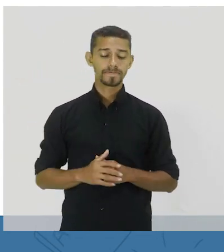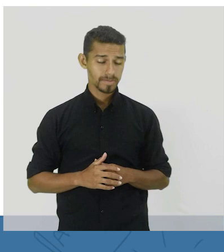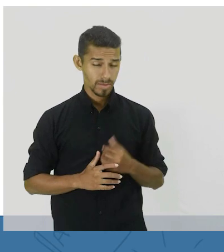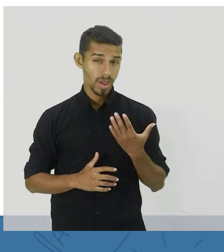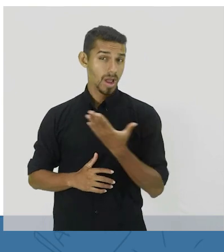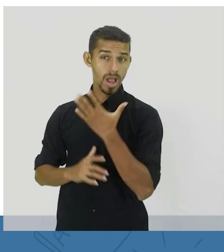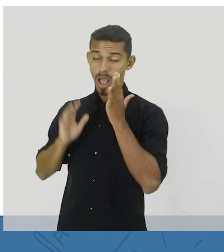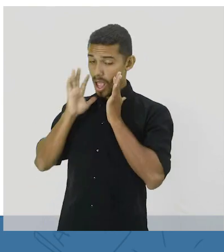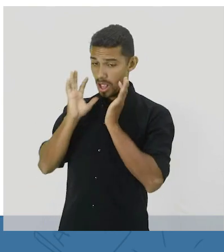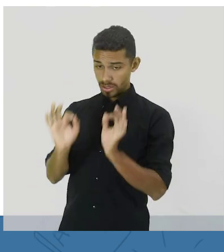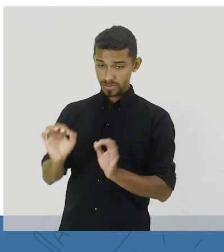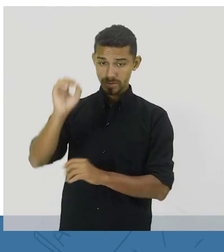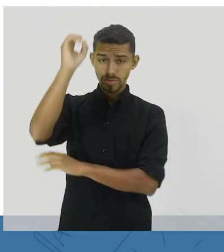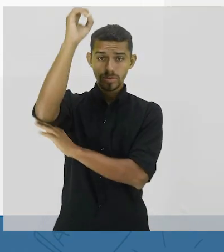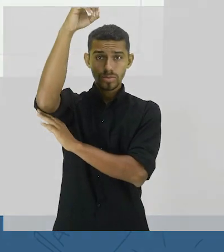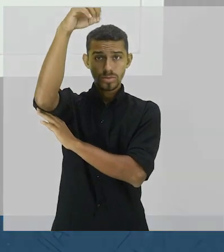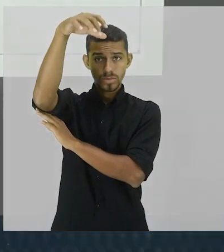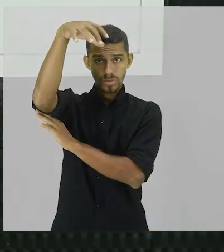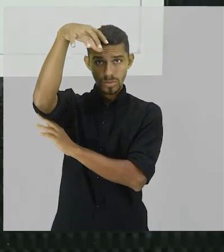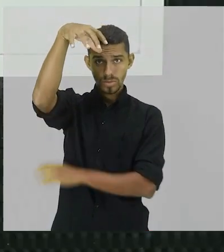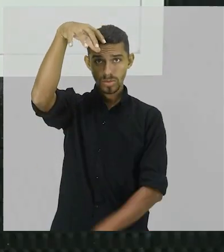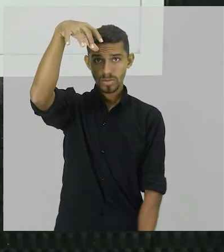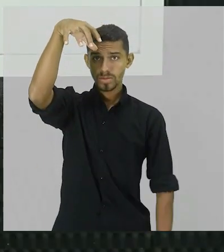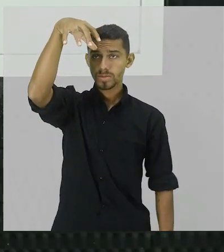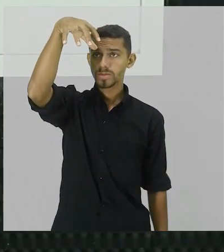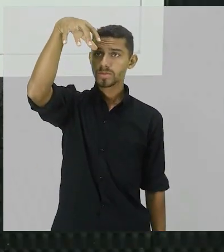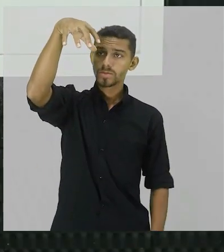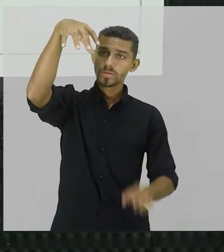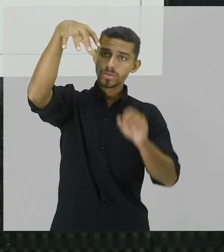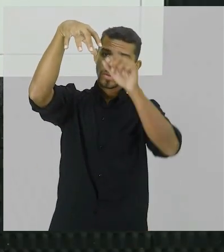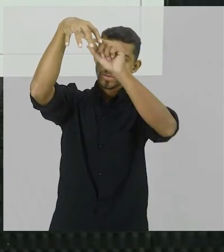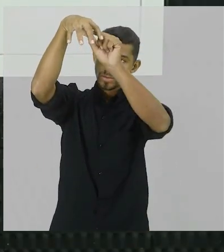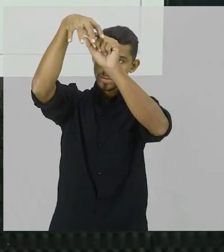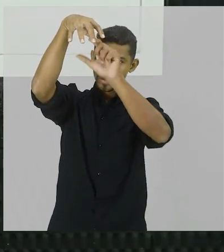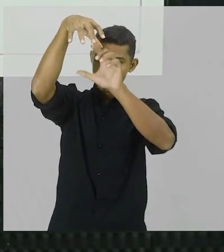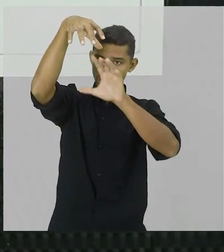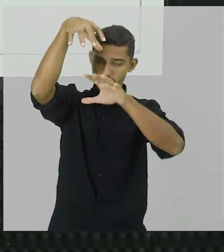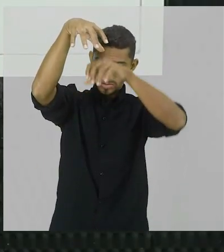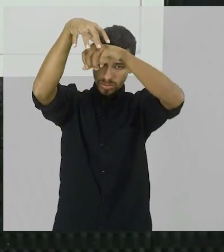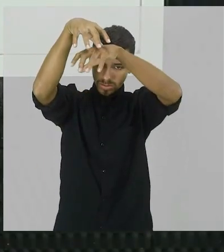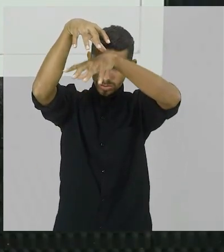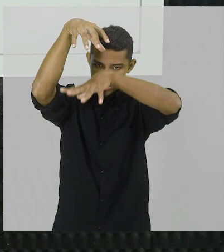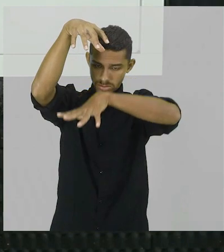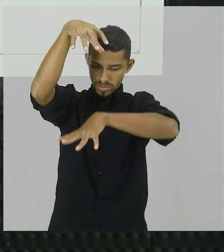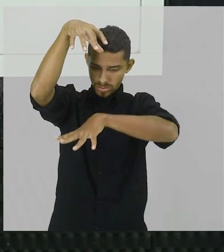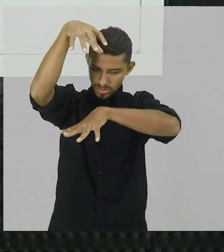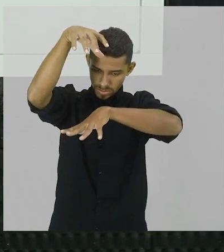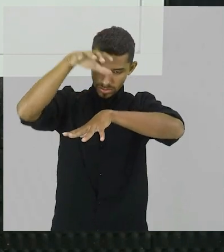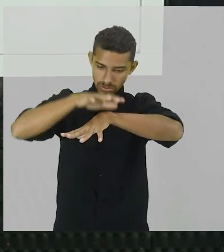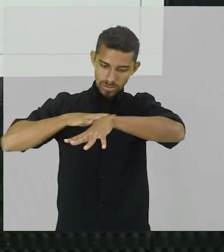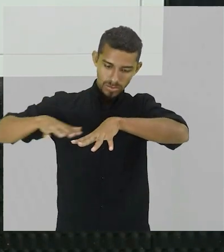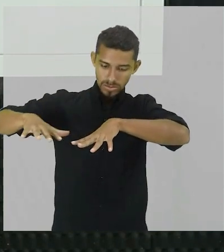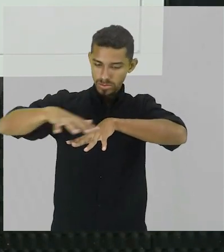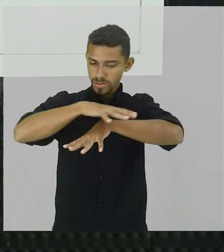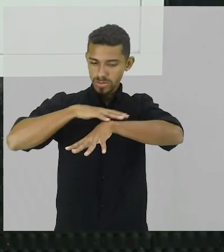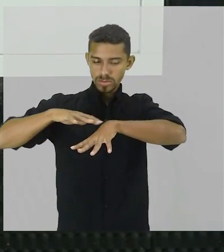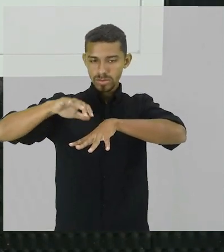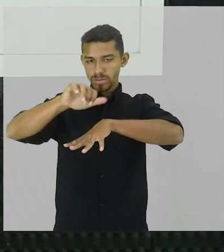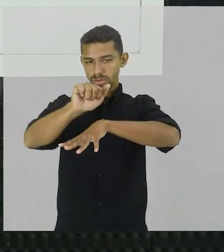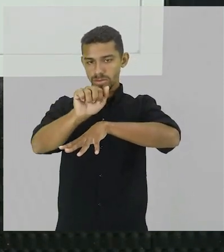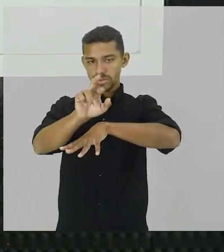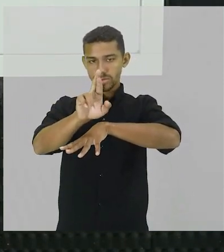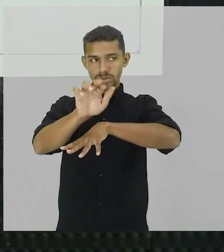né? Então você tem aqui uma luminária, né? Essa luminária aqui está iluminando aqui uma área, né? Essa área aqui que